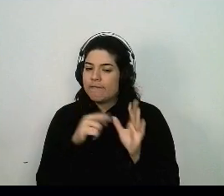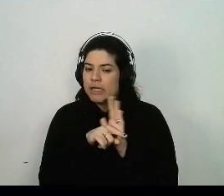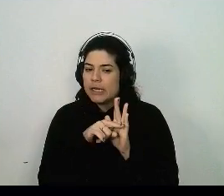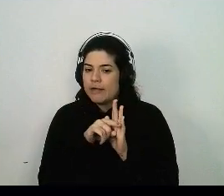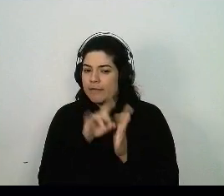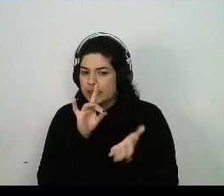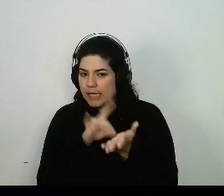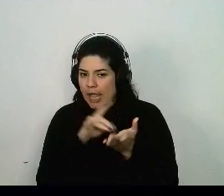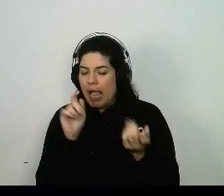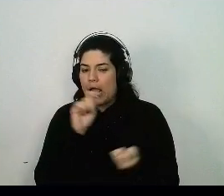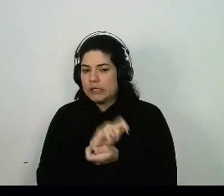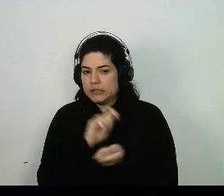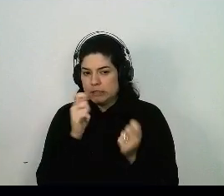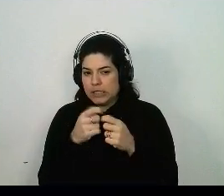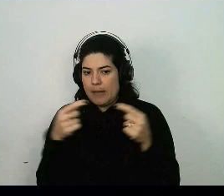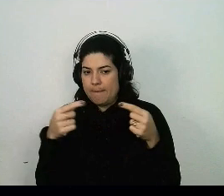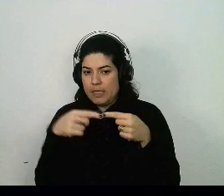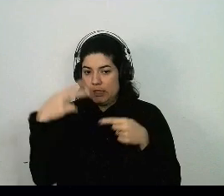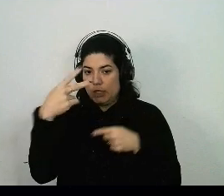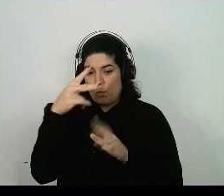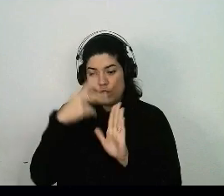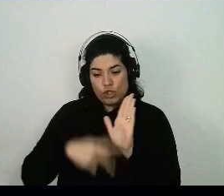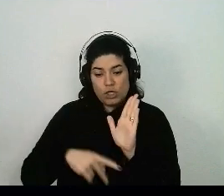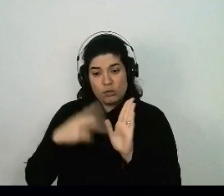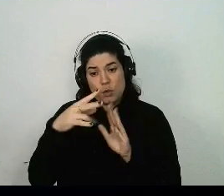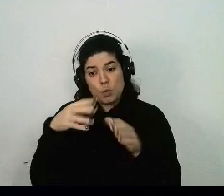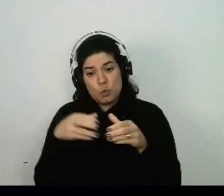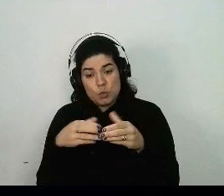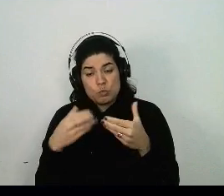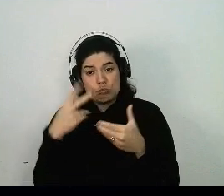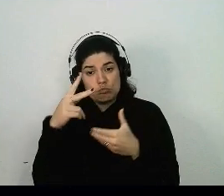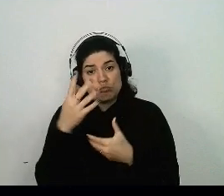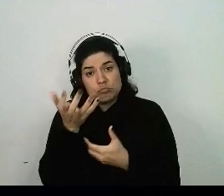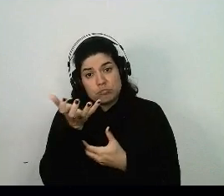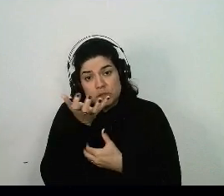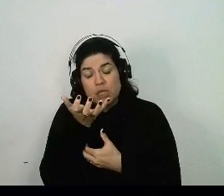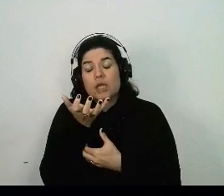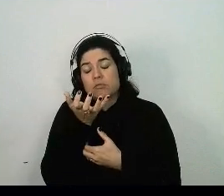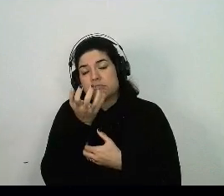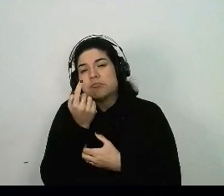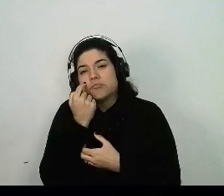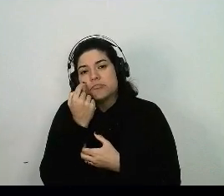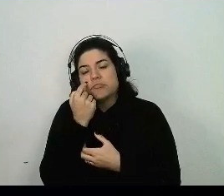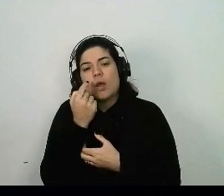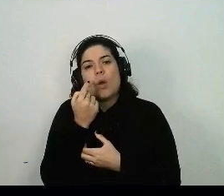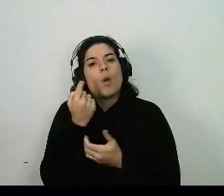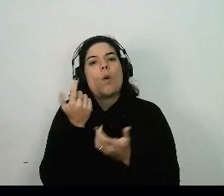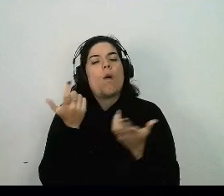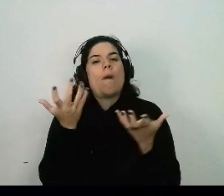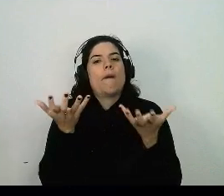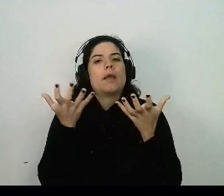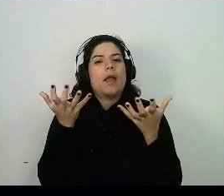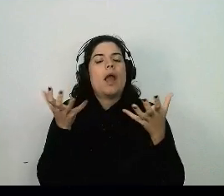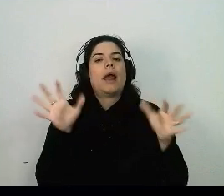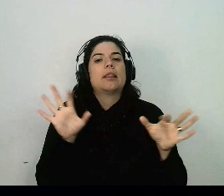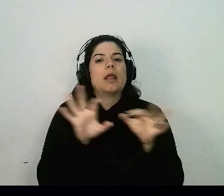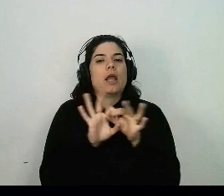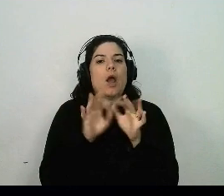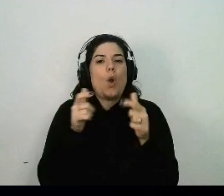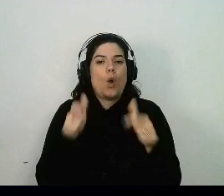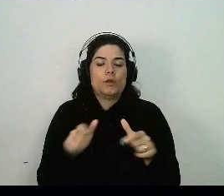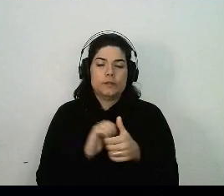adequa ao teu projeto, à tua equipe, ao que tu está querendo, aonde tu está querendo integrar. E isso daqui vale não